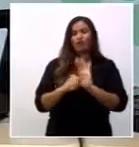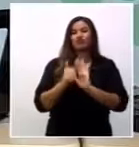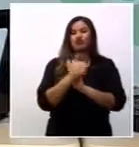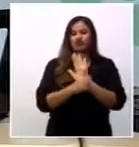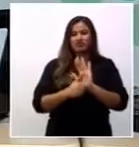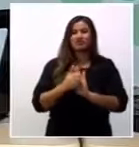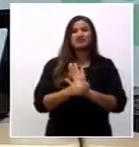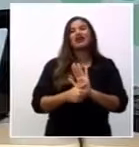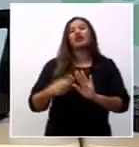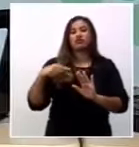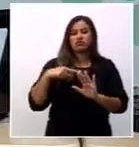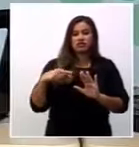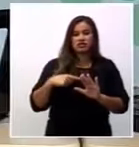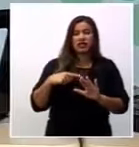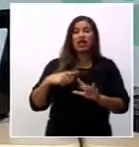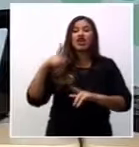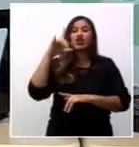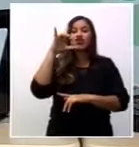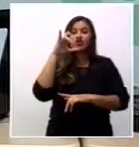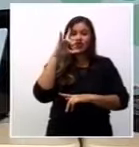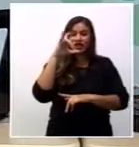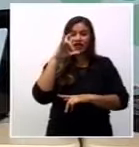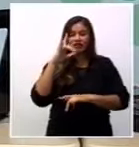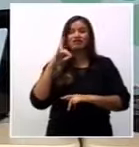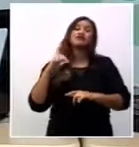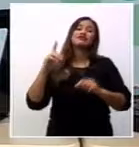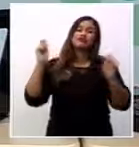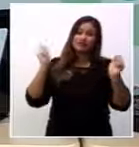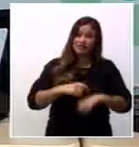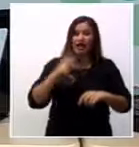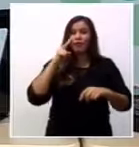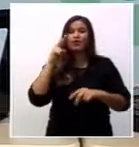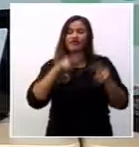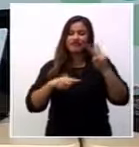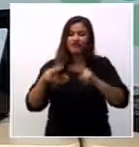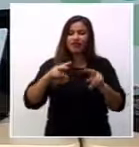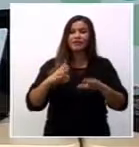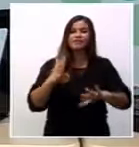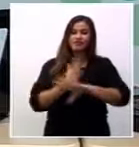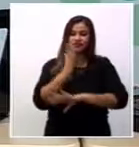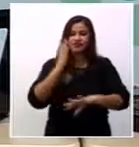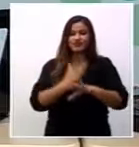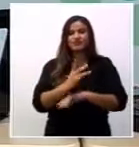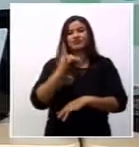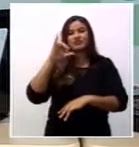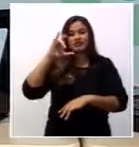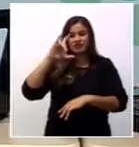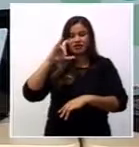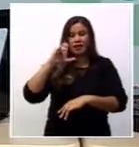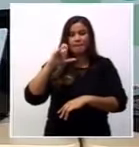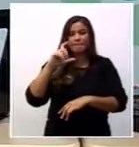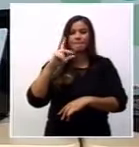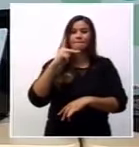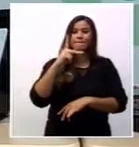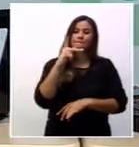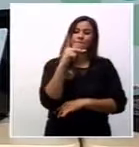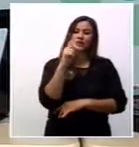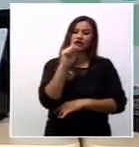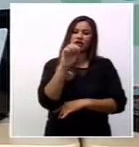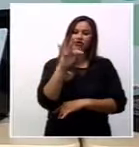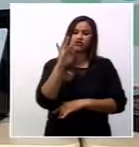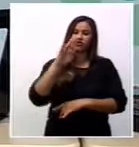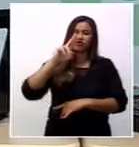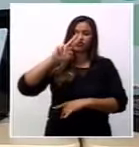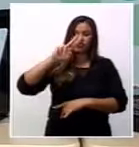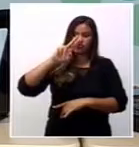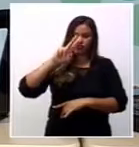para acesso no Instagram da Patrulha da Prevenção. Então, é só entrar no Instagram, digitar lá Patrulha da Prevenção e